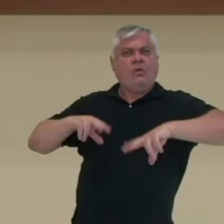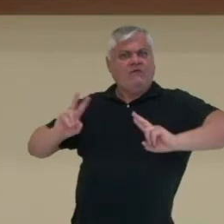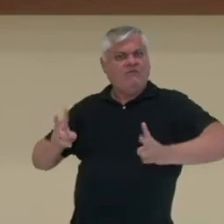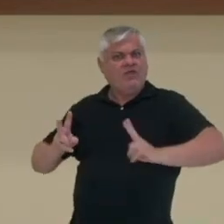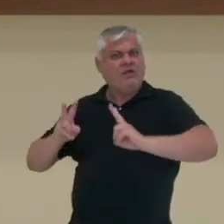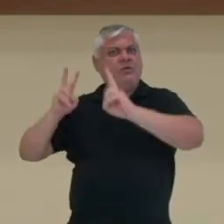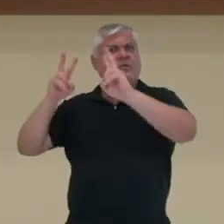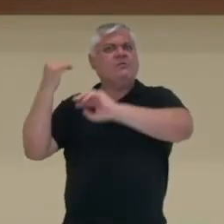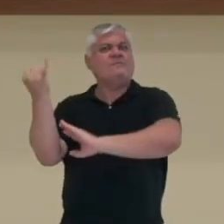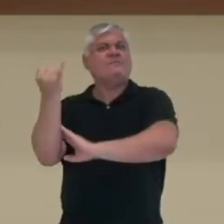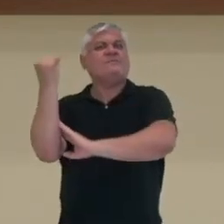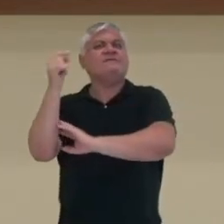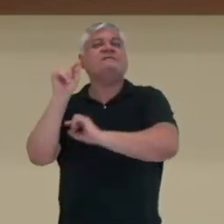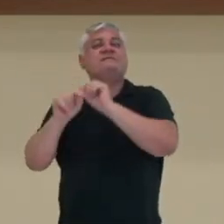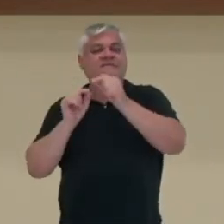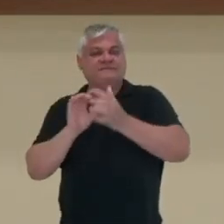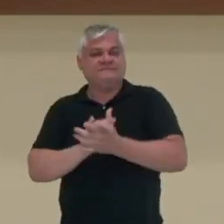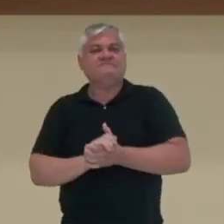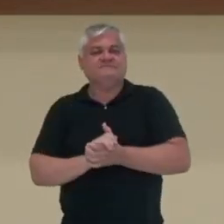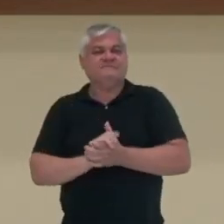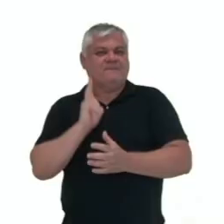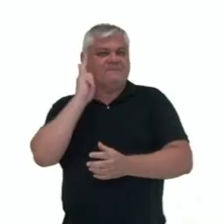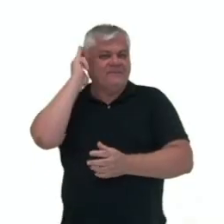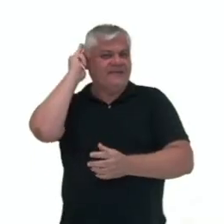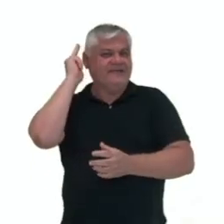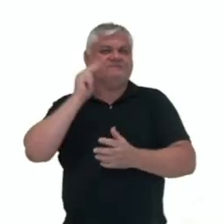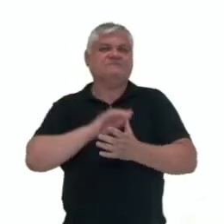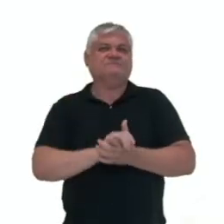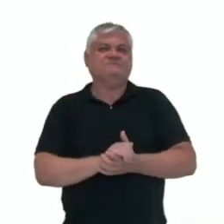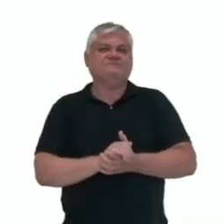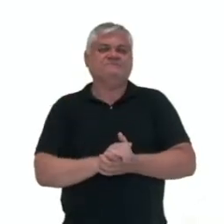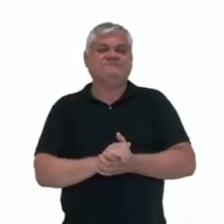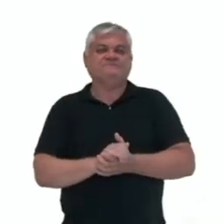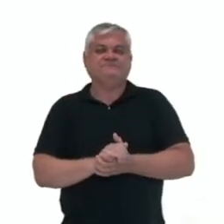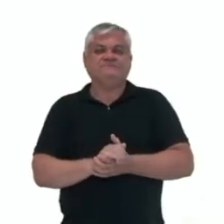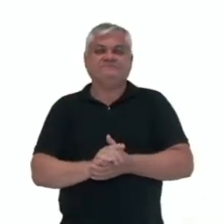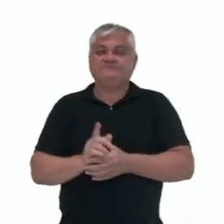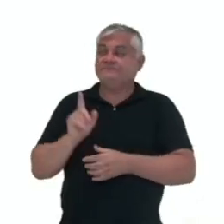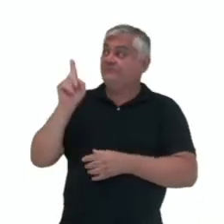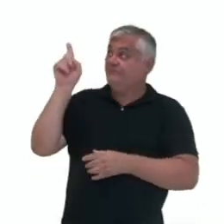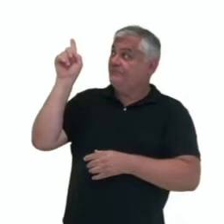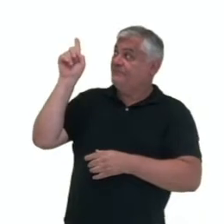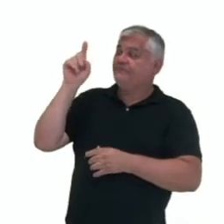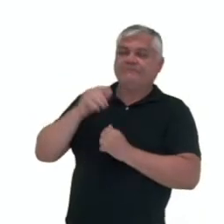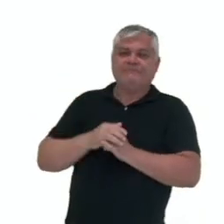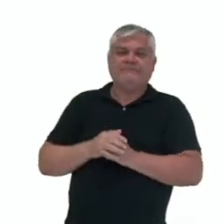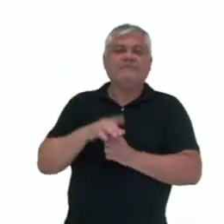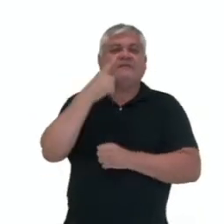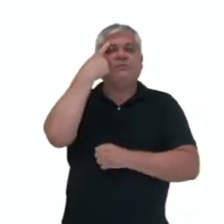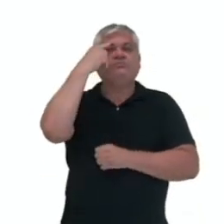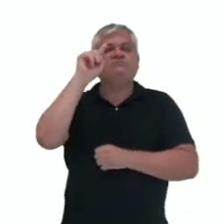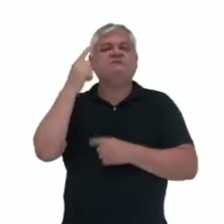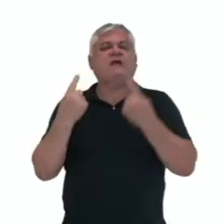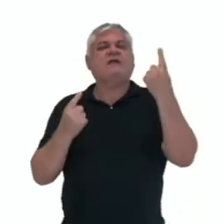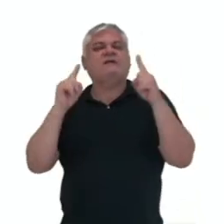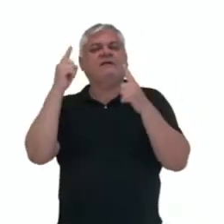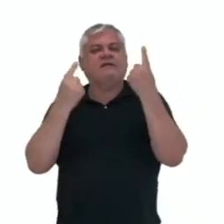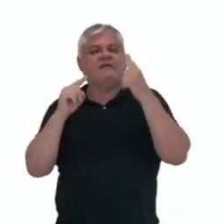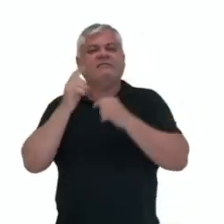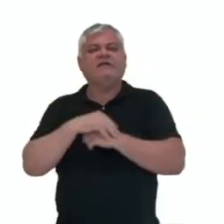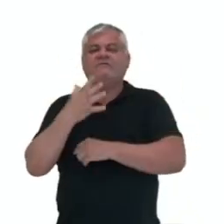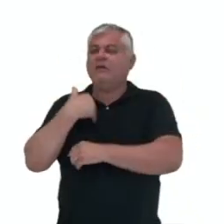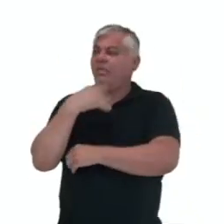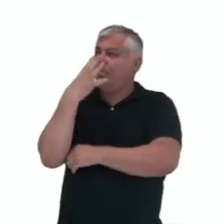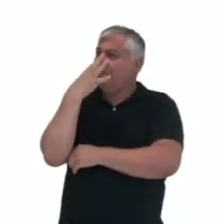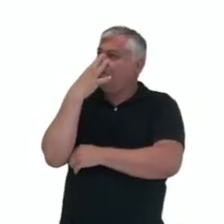do Rousseau, vai ser o Pablo Picasso. A tela Um Dia de Carnaval, é o nome desta pintura, chamou a atenção de vários artistas